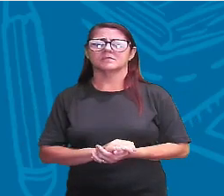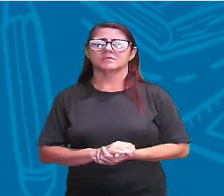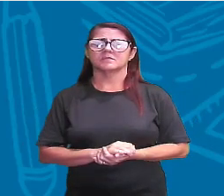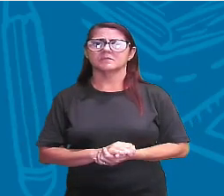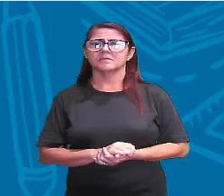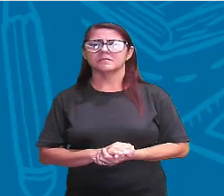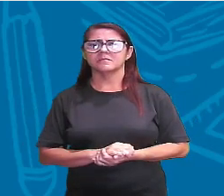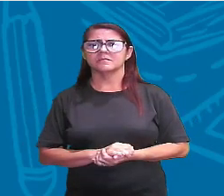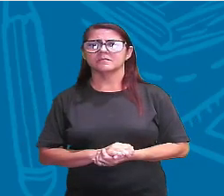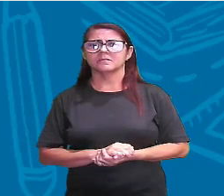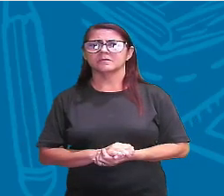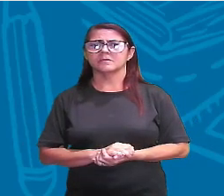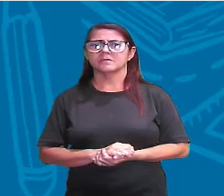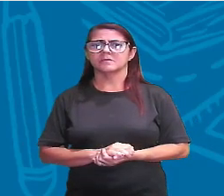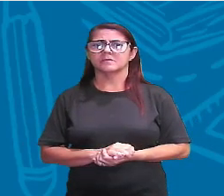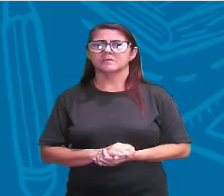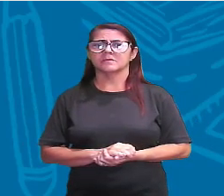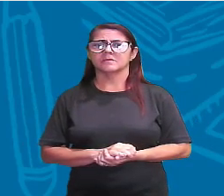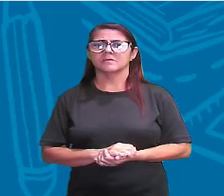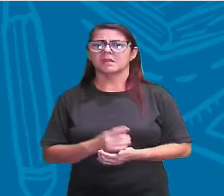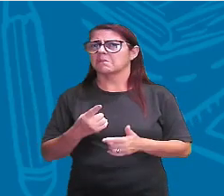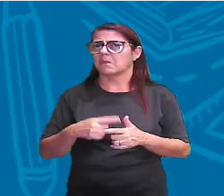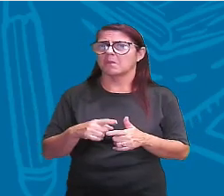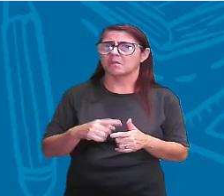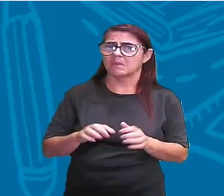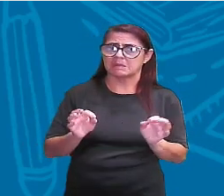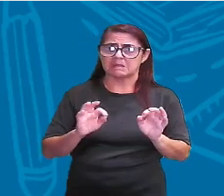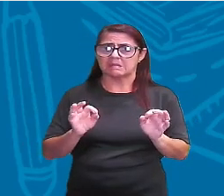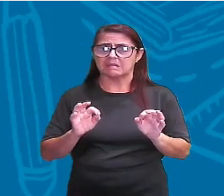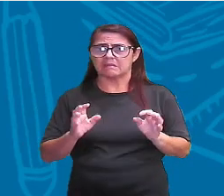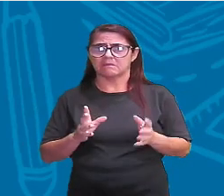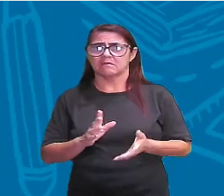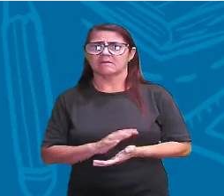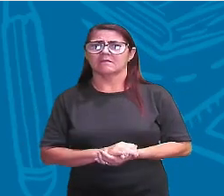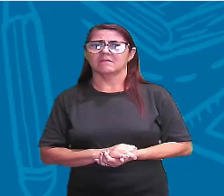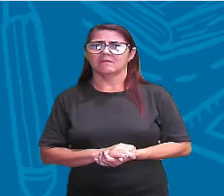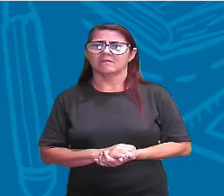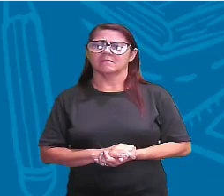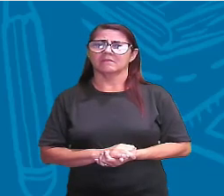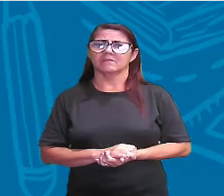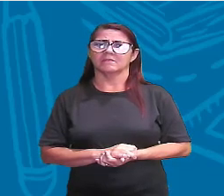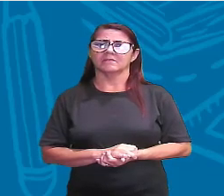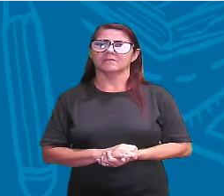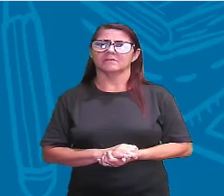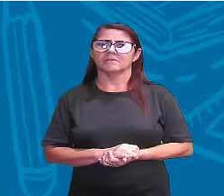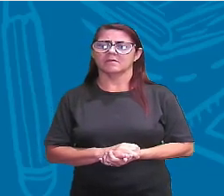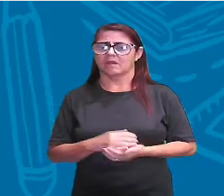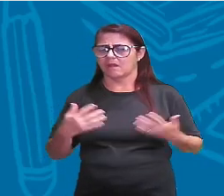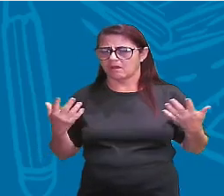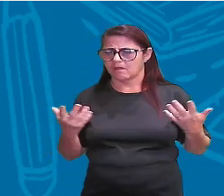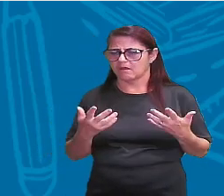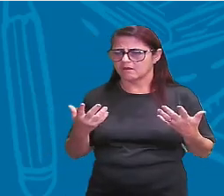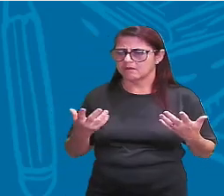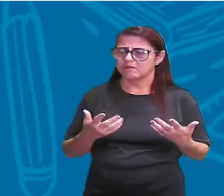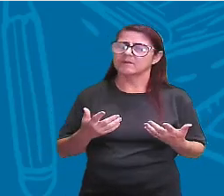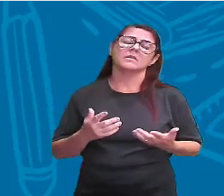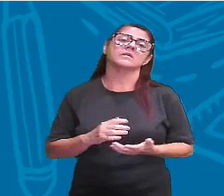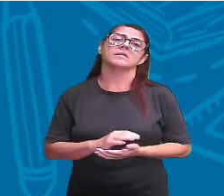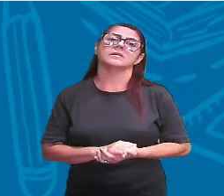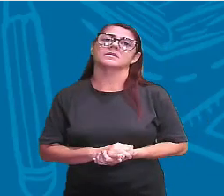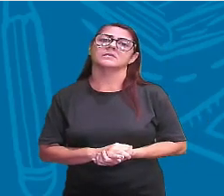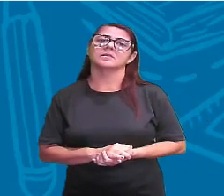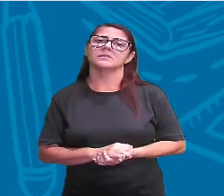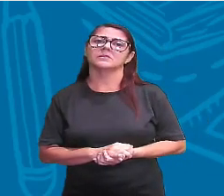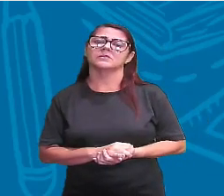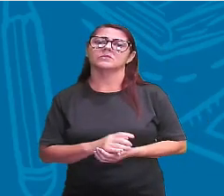is, sem paranoia nenhuma para fazer formas indiretas, certo? Agora, gente, a gente viu a